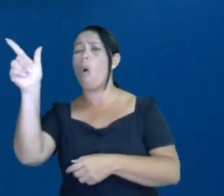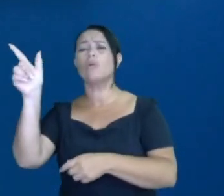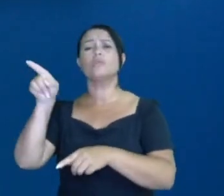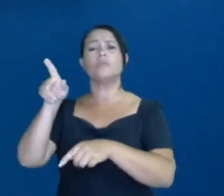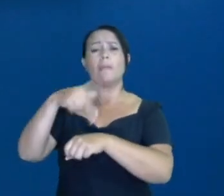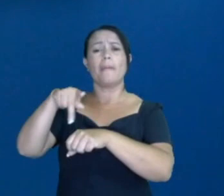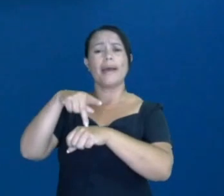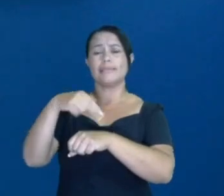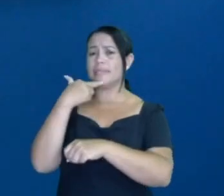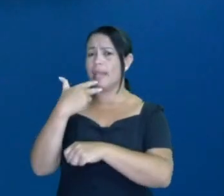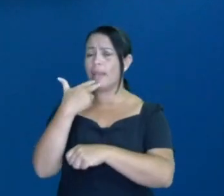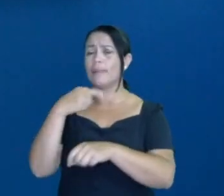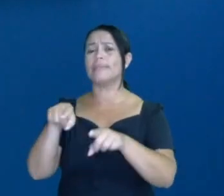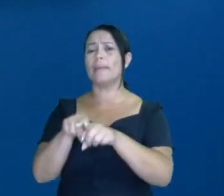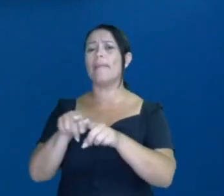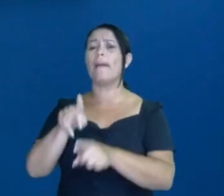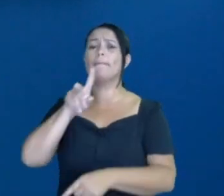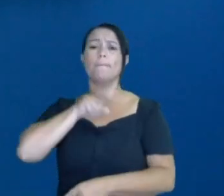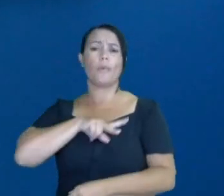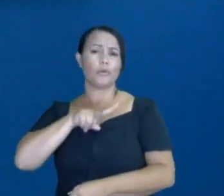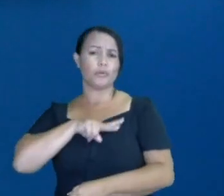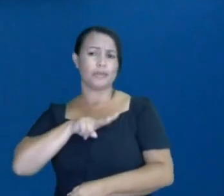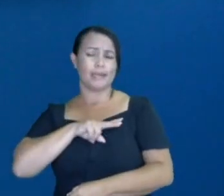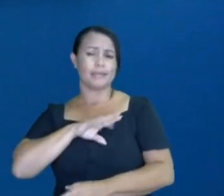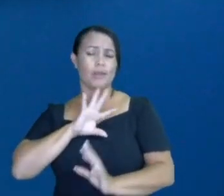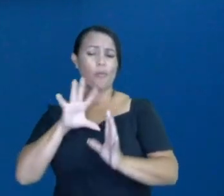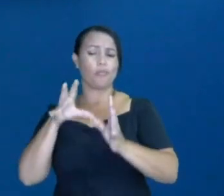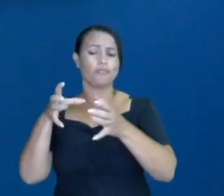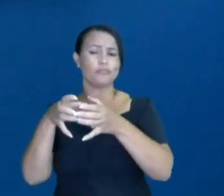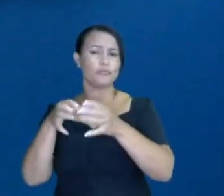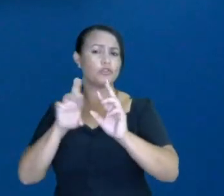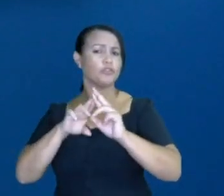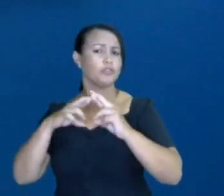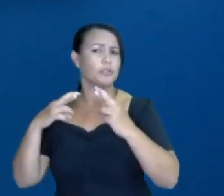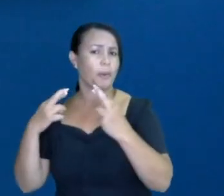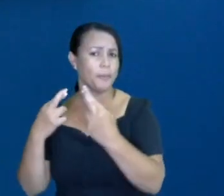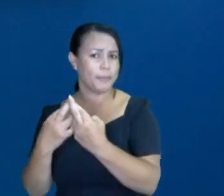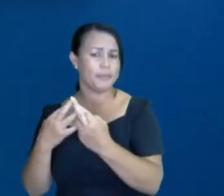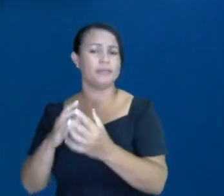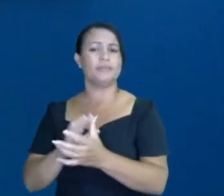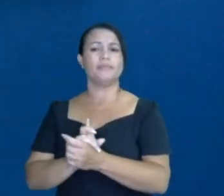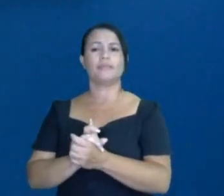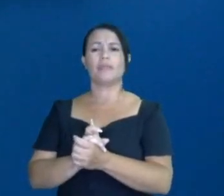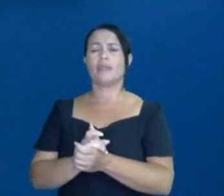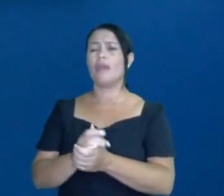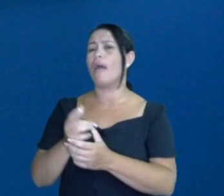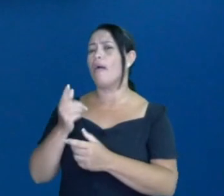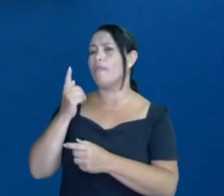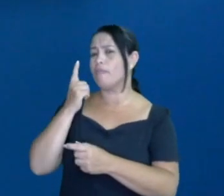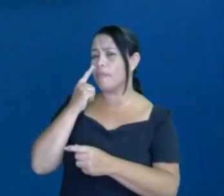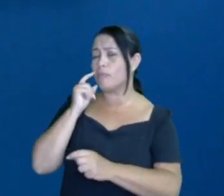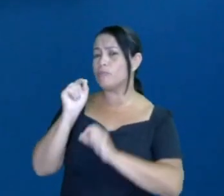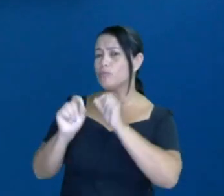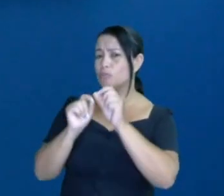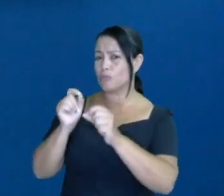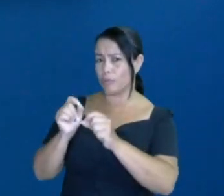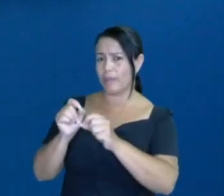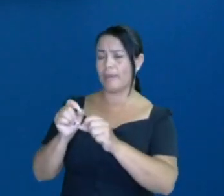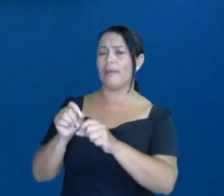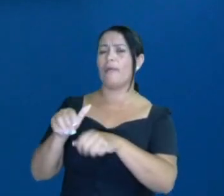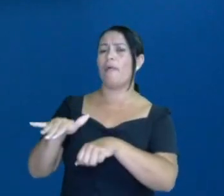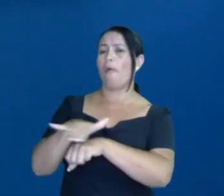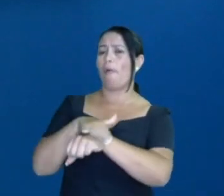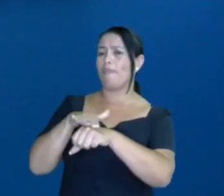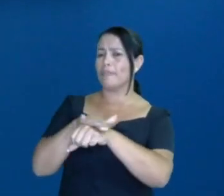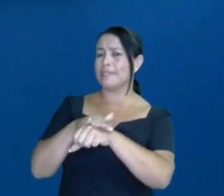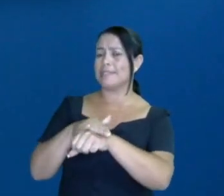portuguesa e fizeram uma reunião. Vamos equalizar, vamos tornar